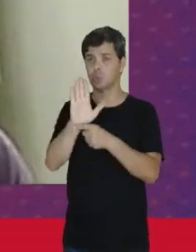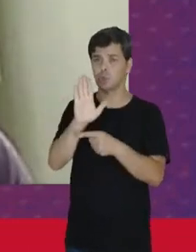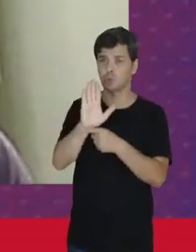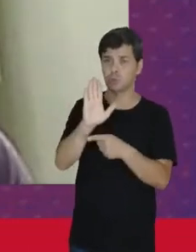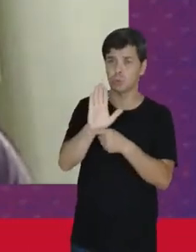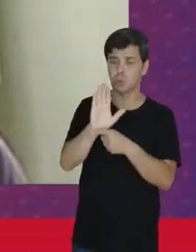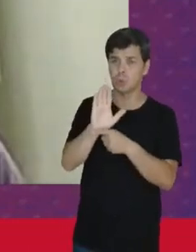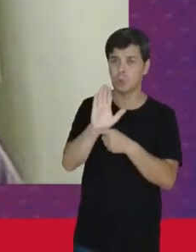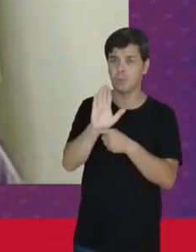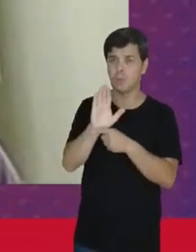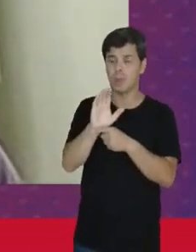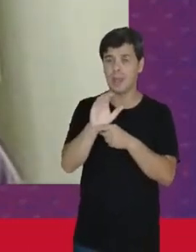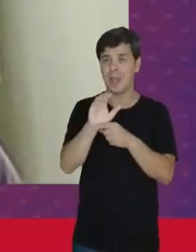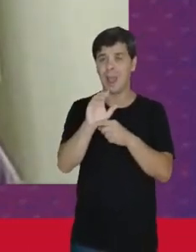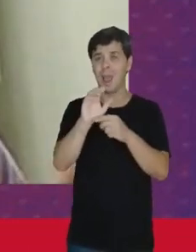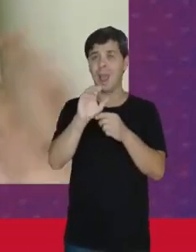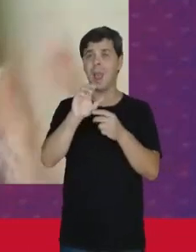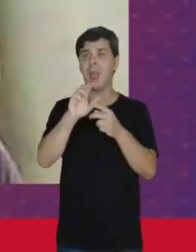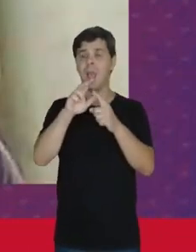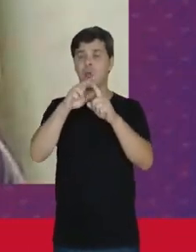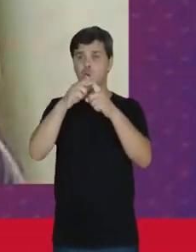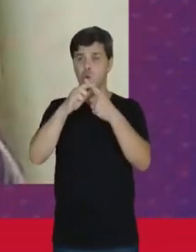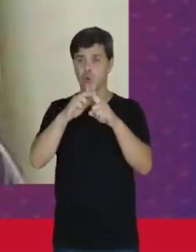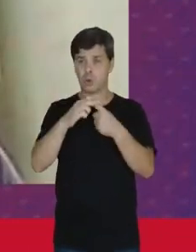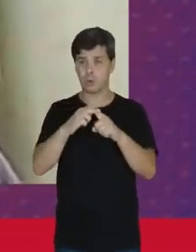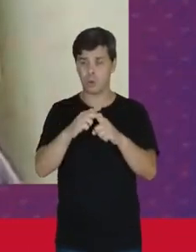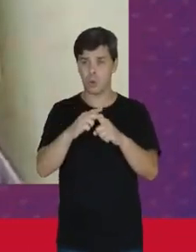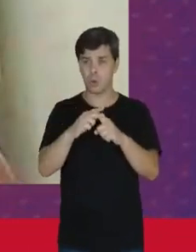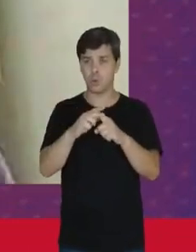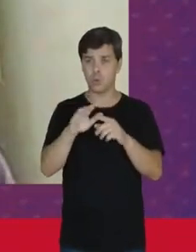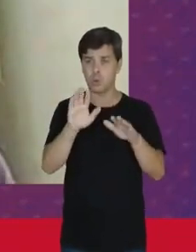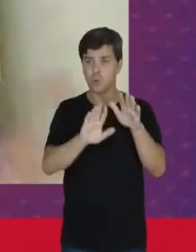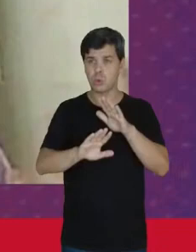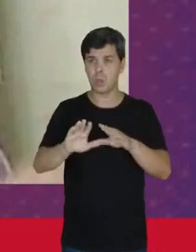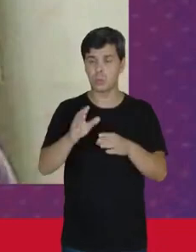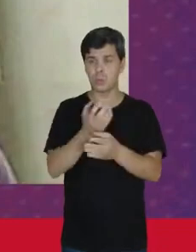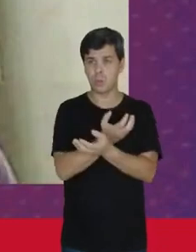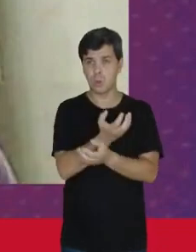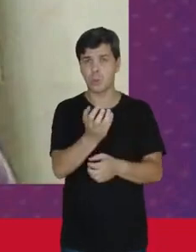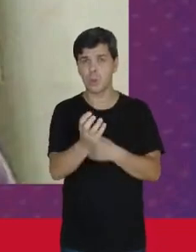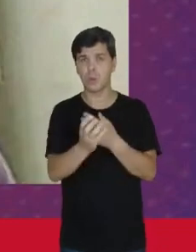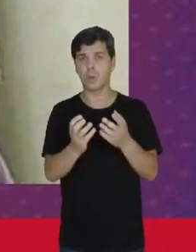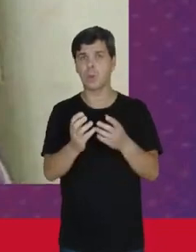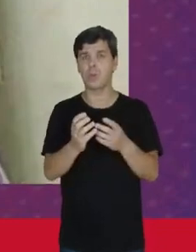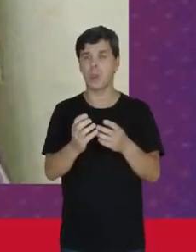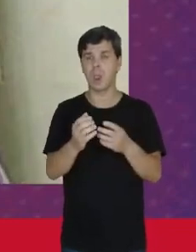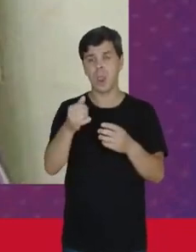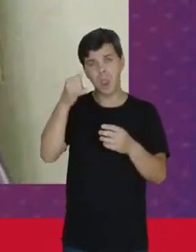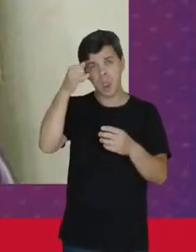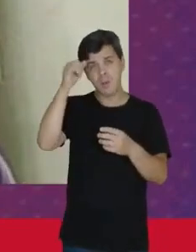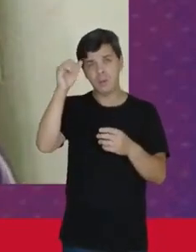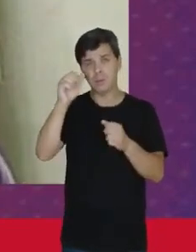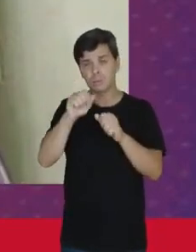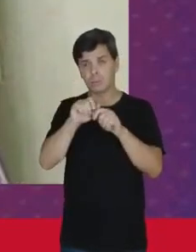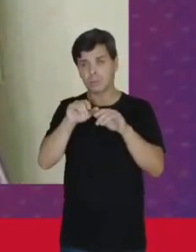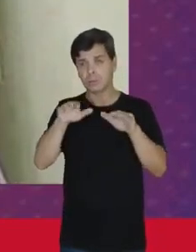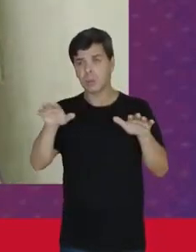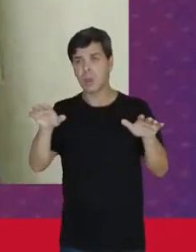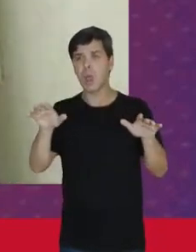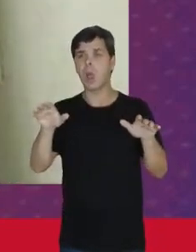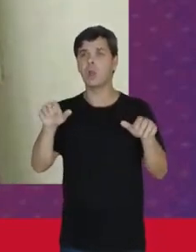para uma resiliência do meio ambiente, uma preservação do meio ambiente, no sentido da gente evitar, né, essa ampliação das